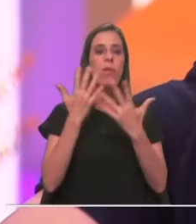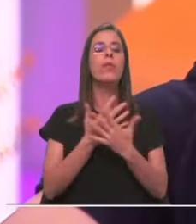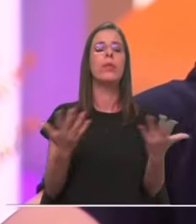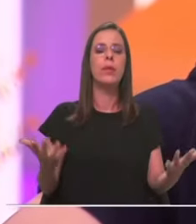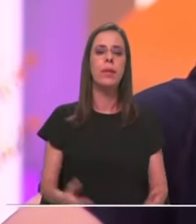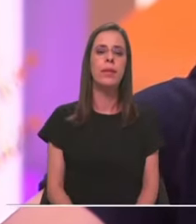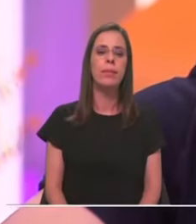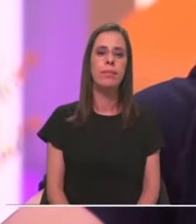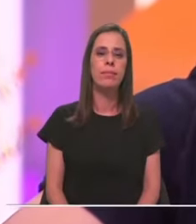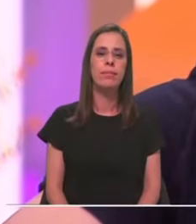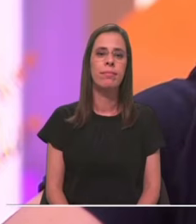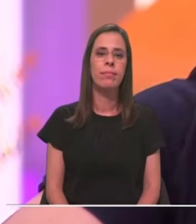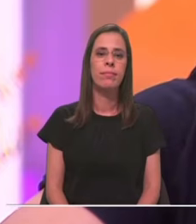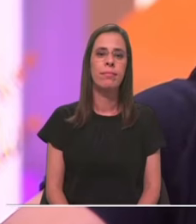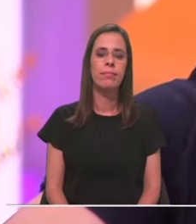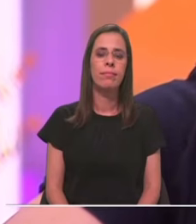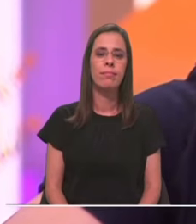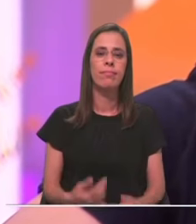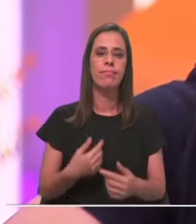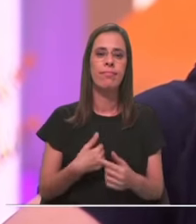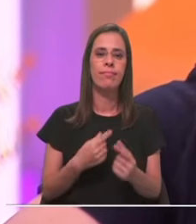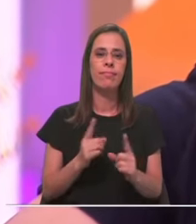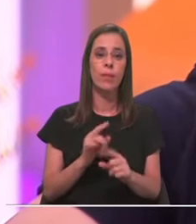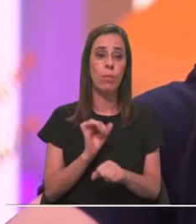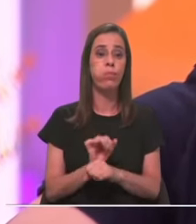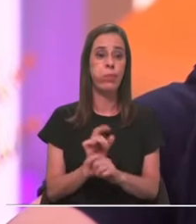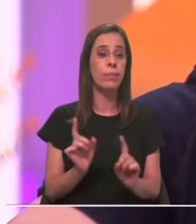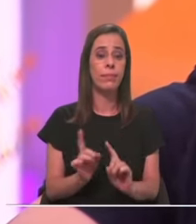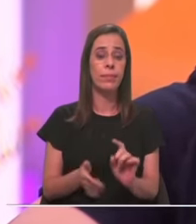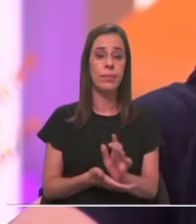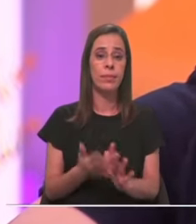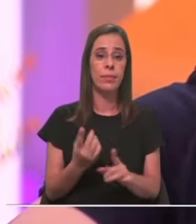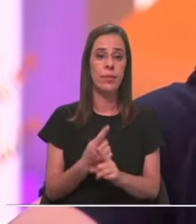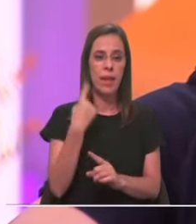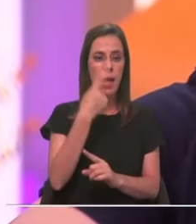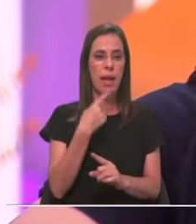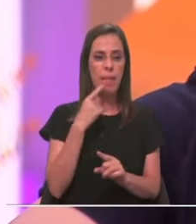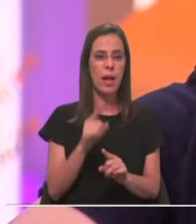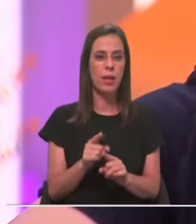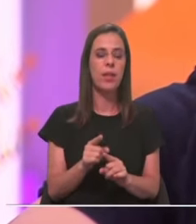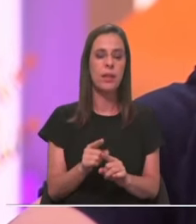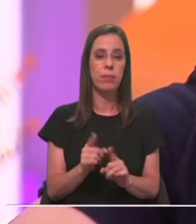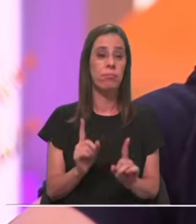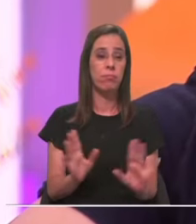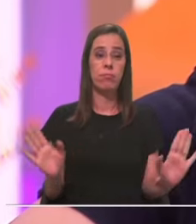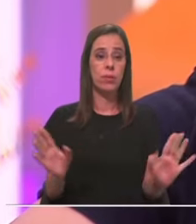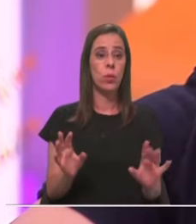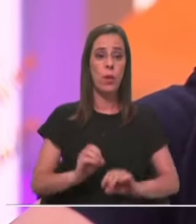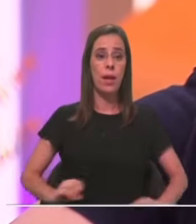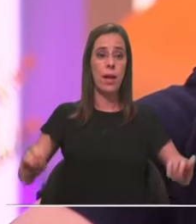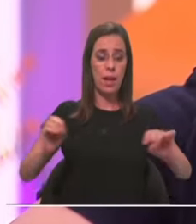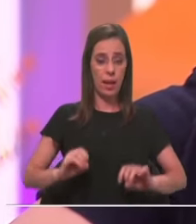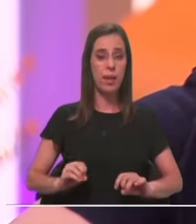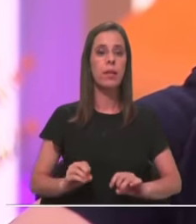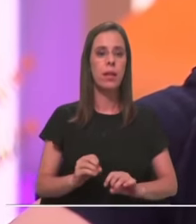que é acho que não devemos ficar presos a a a imagem Tu não ficaste ou seja tu tu não tu nada daquilo que